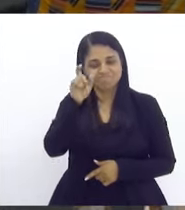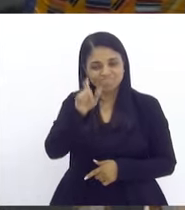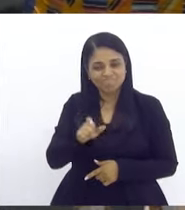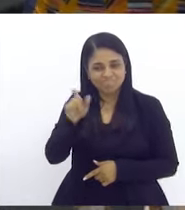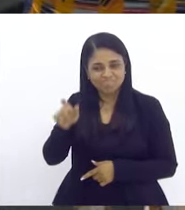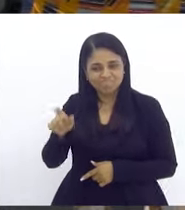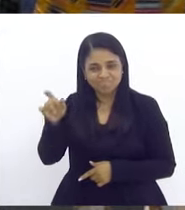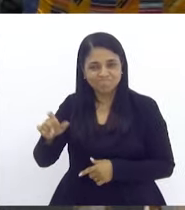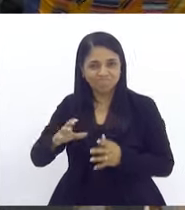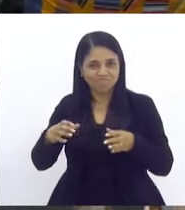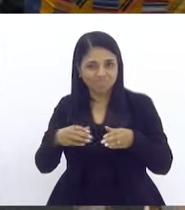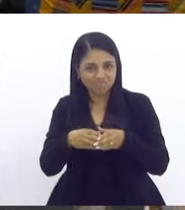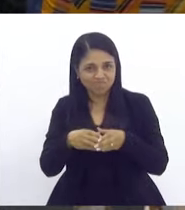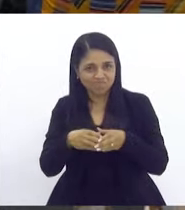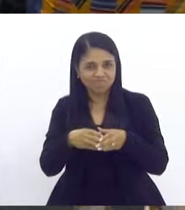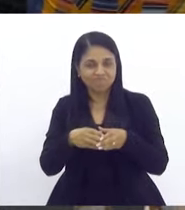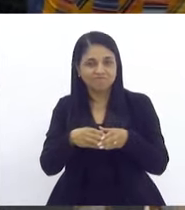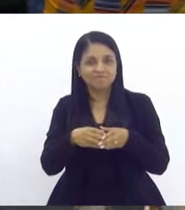ficam